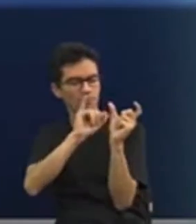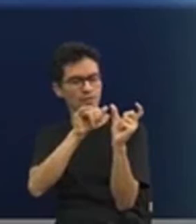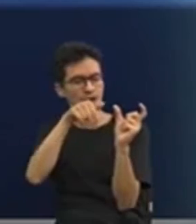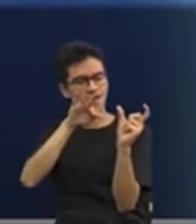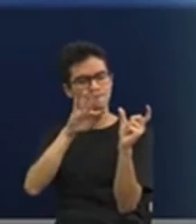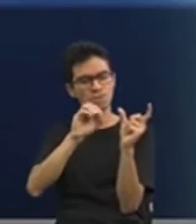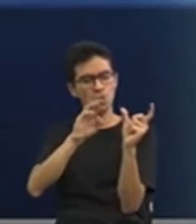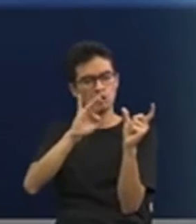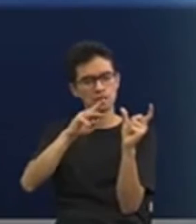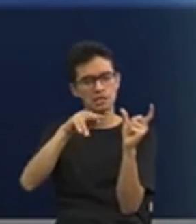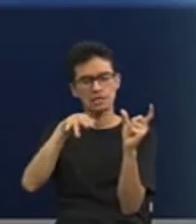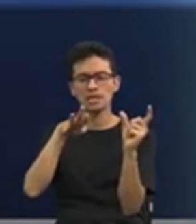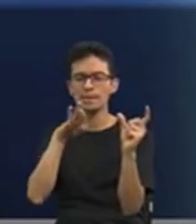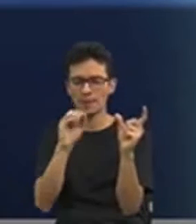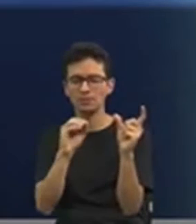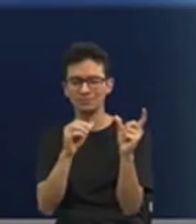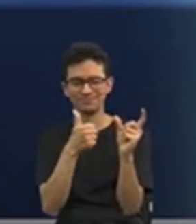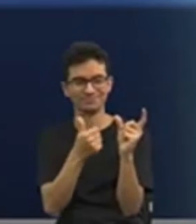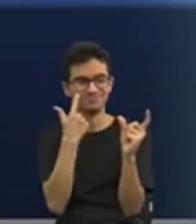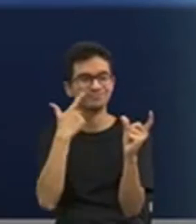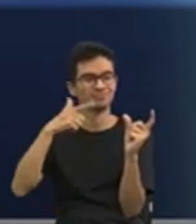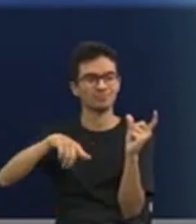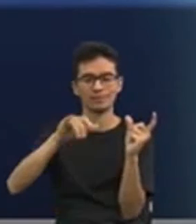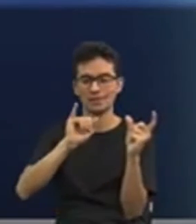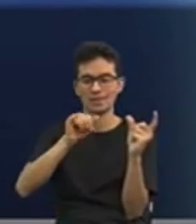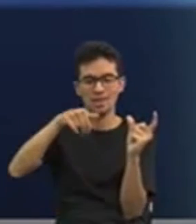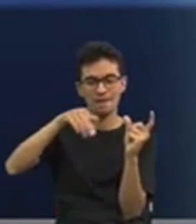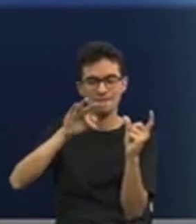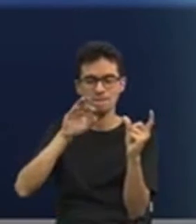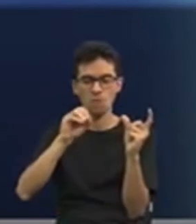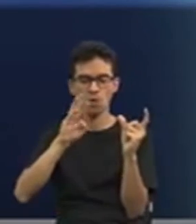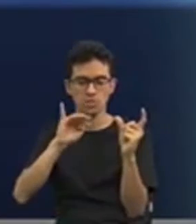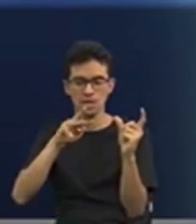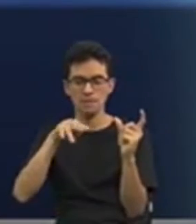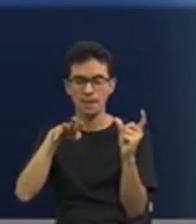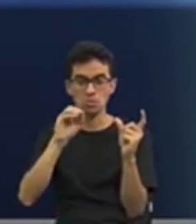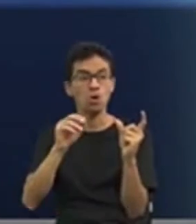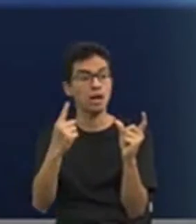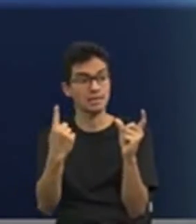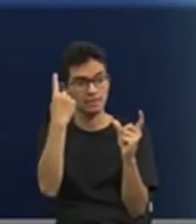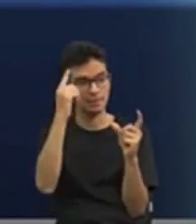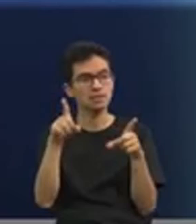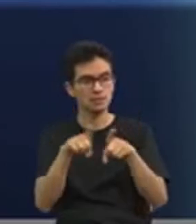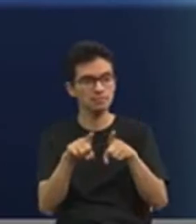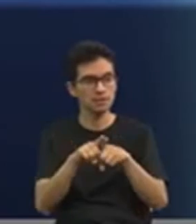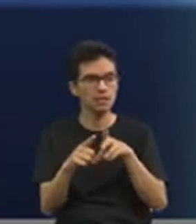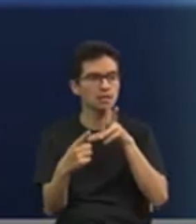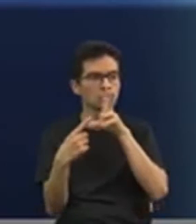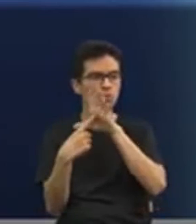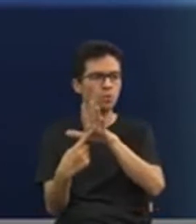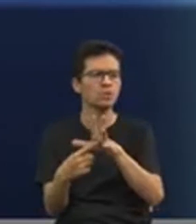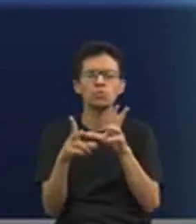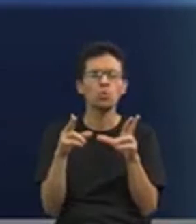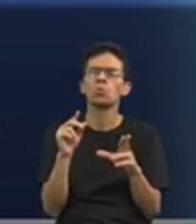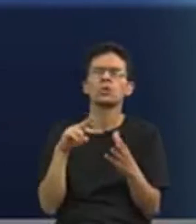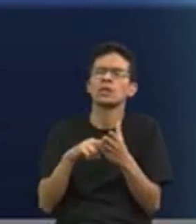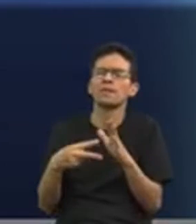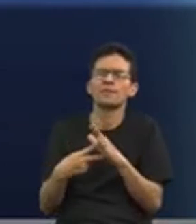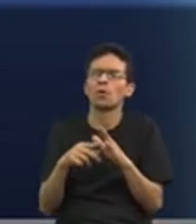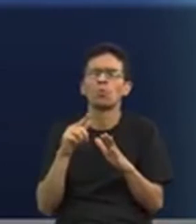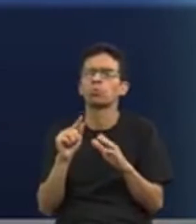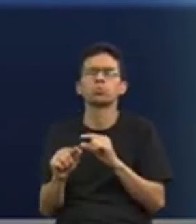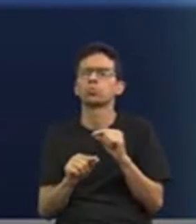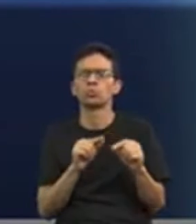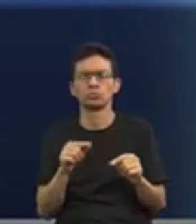termo bem interessante que é infotenimento ele aparece lá em cima também ok o quê que é o infotenimento